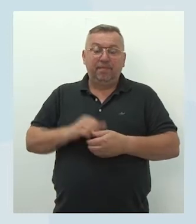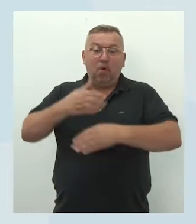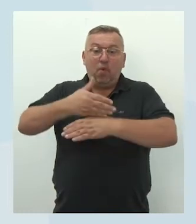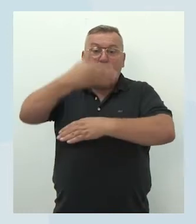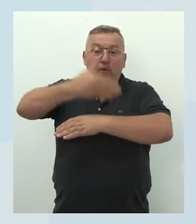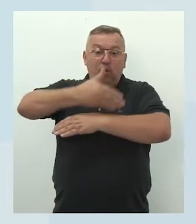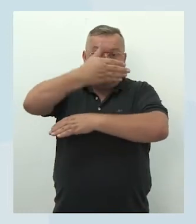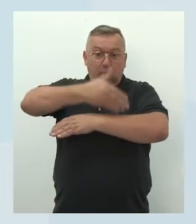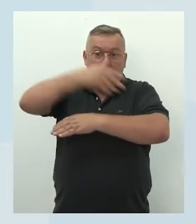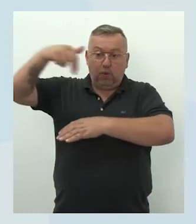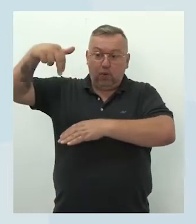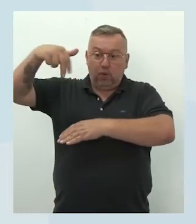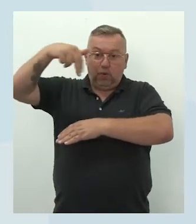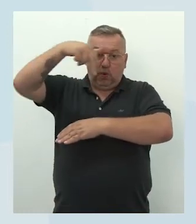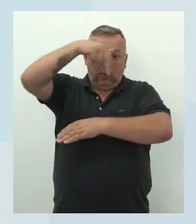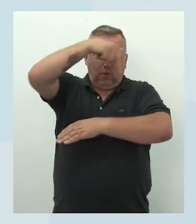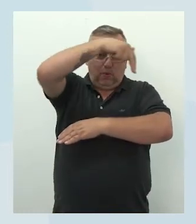Caminhar sobre a mureta do jardim.